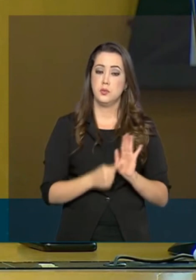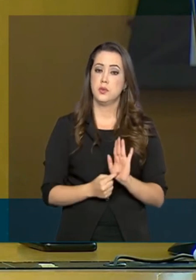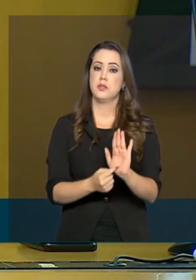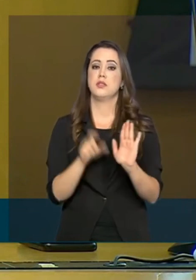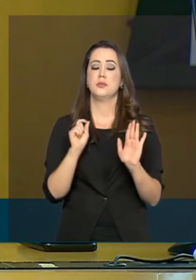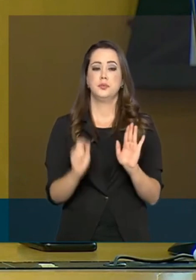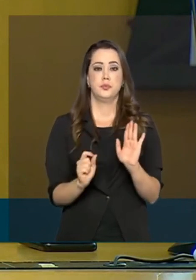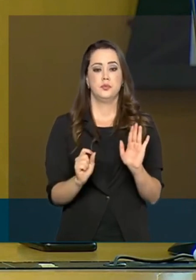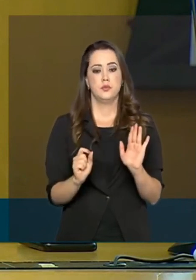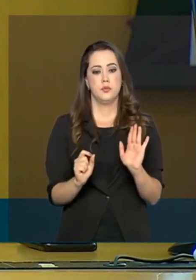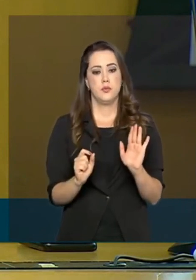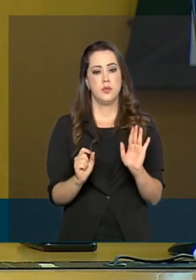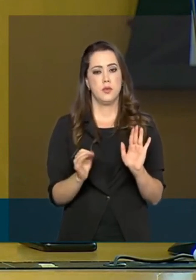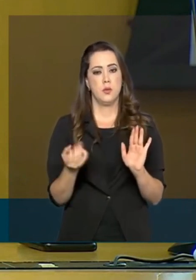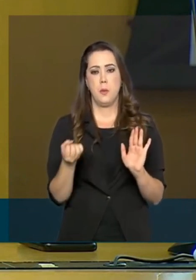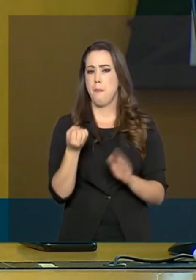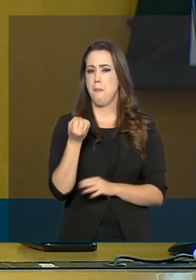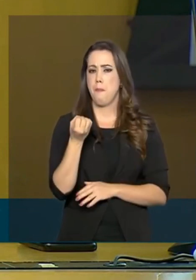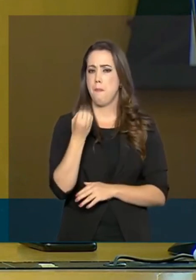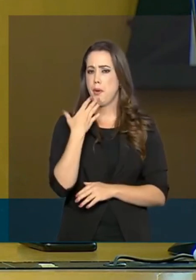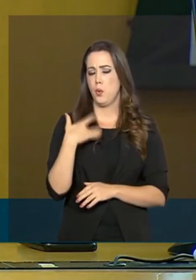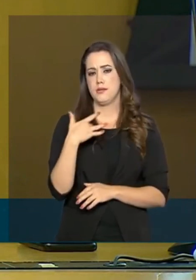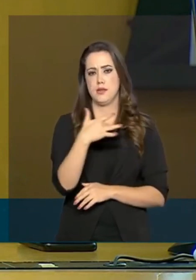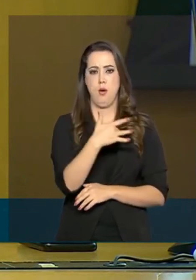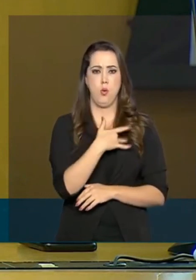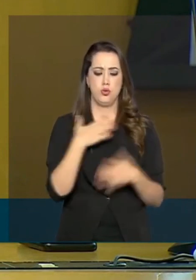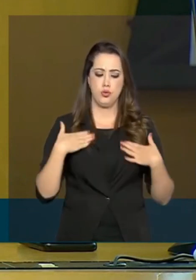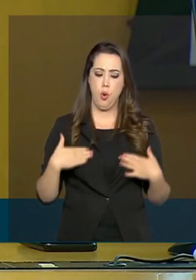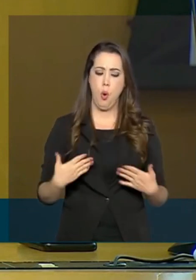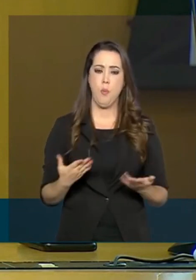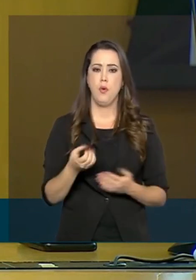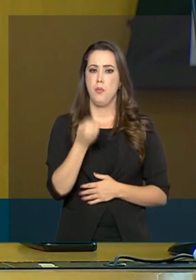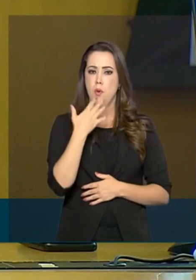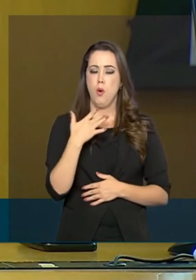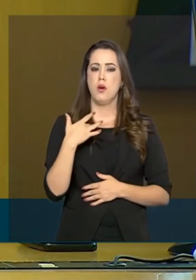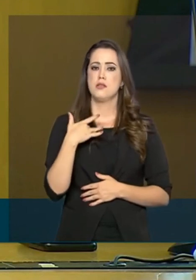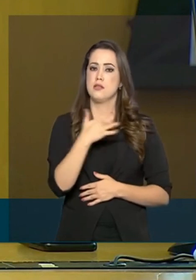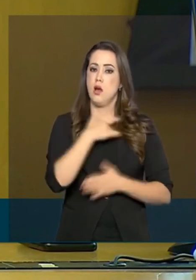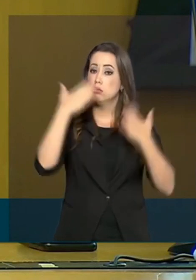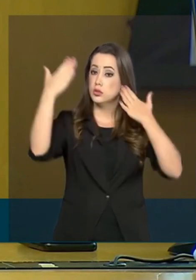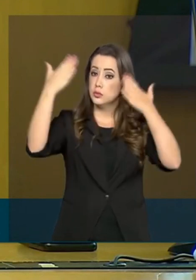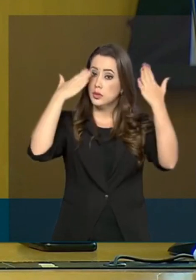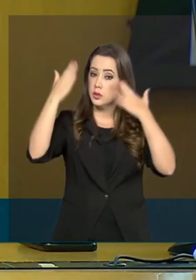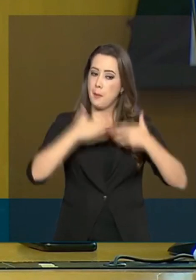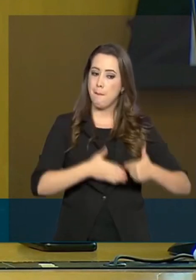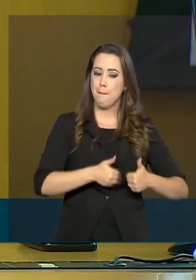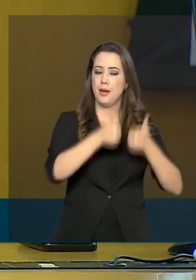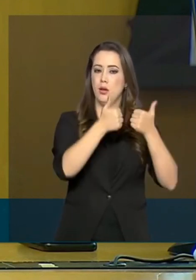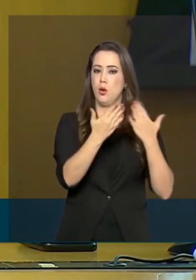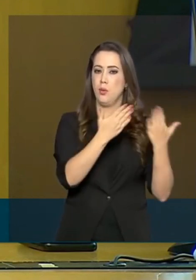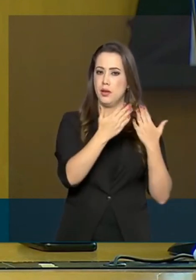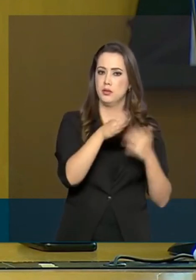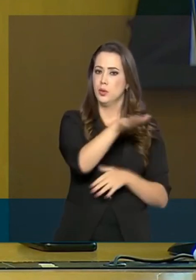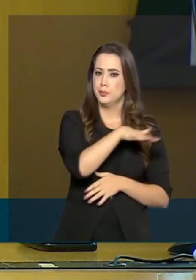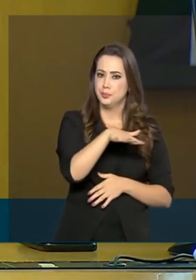aí, com ótima saúde física, ótima saúde mental, melhor do que a população em